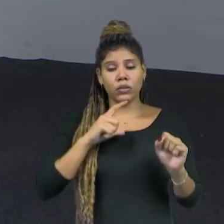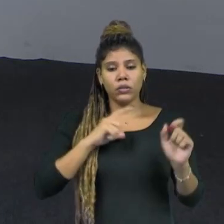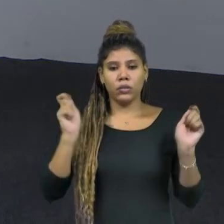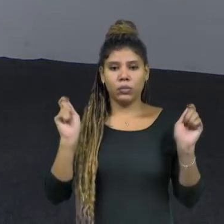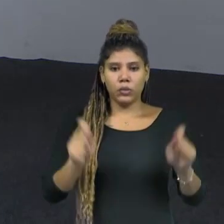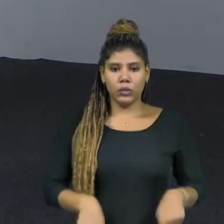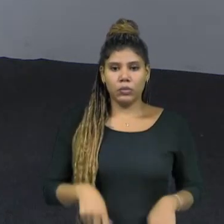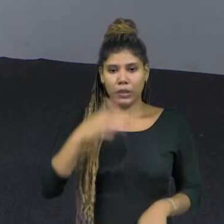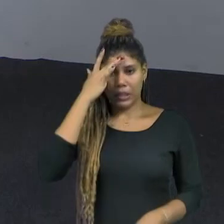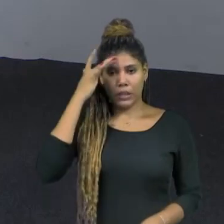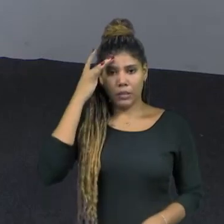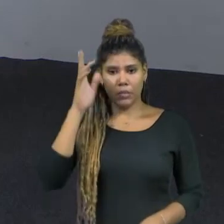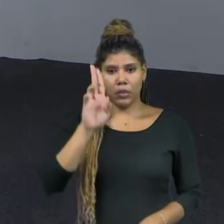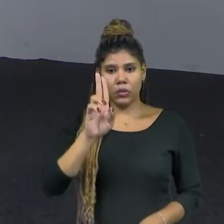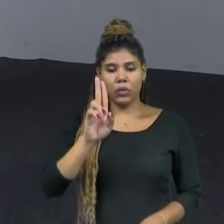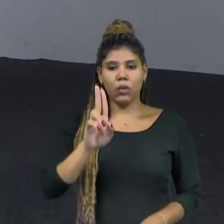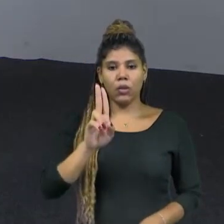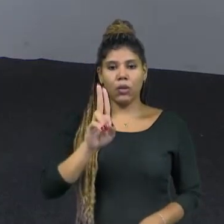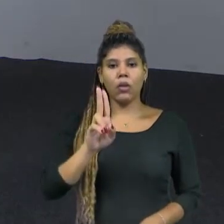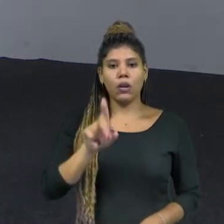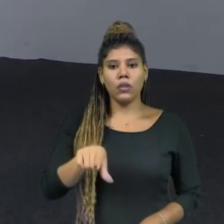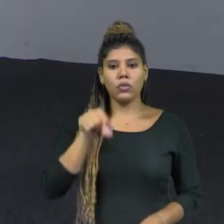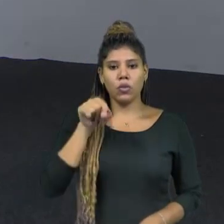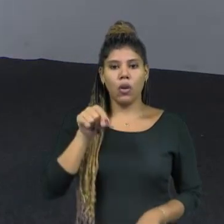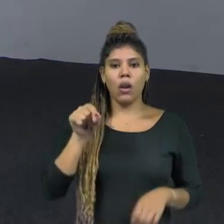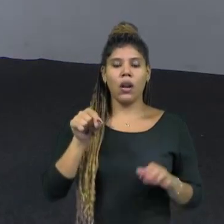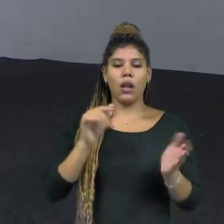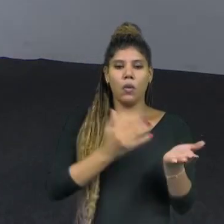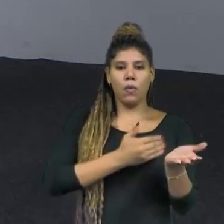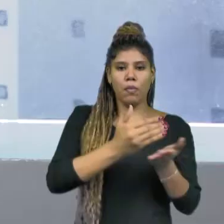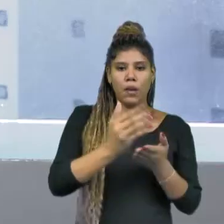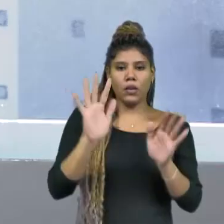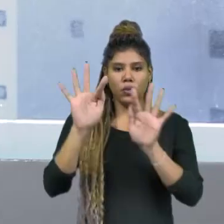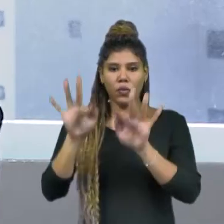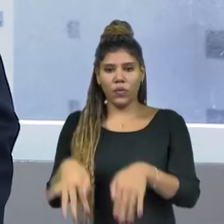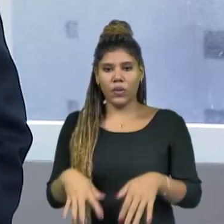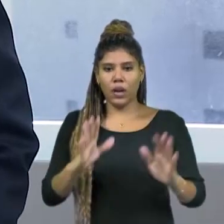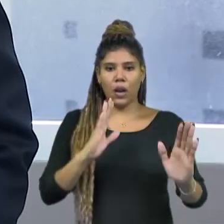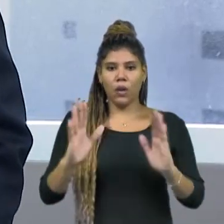usuário definir o início e o encerramento das transações.